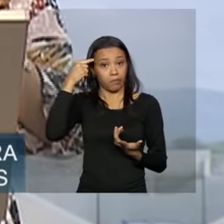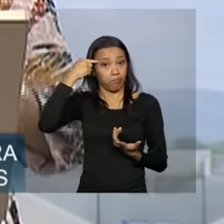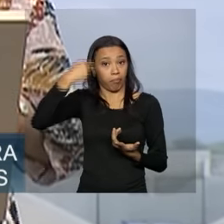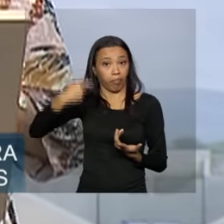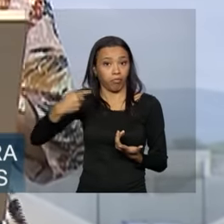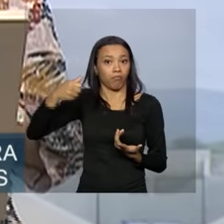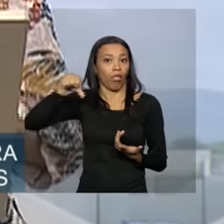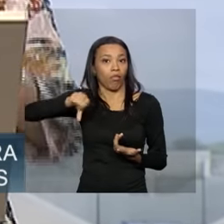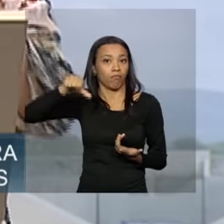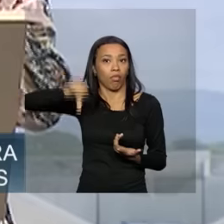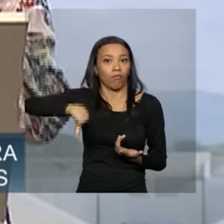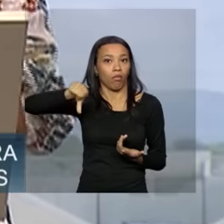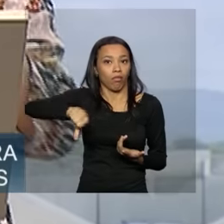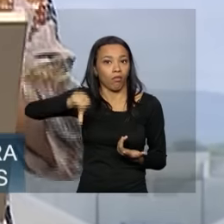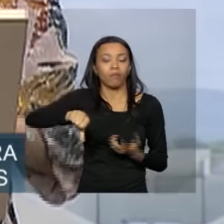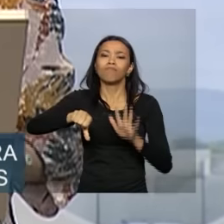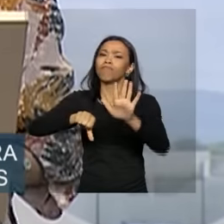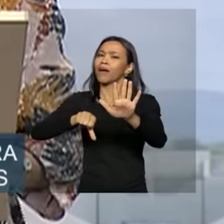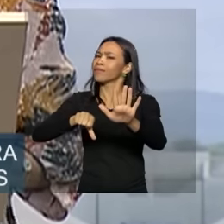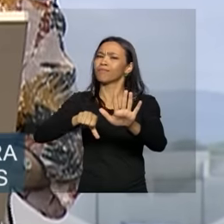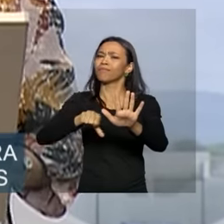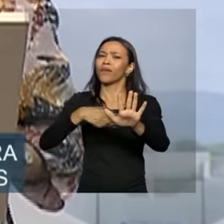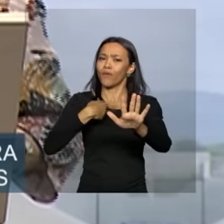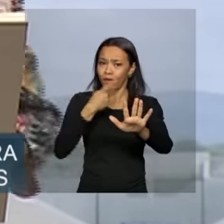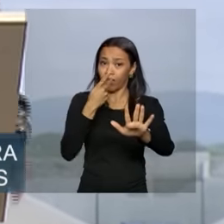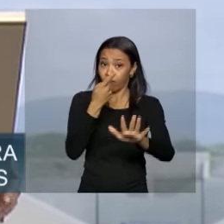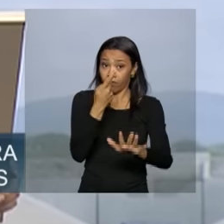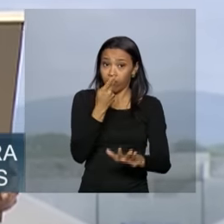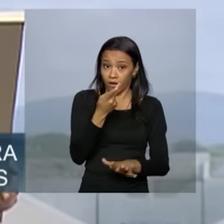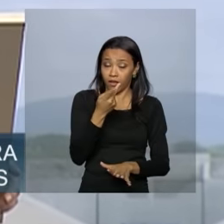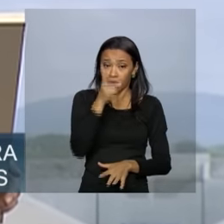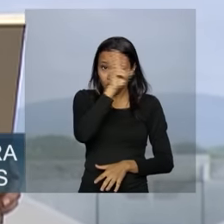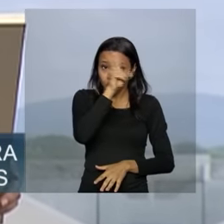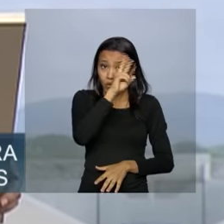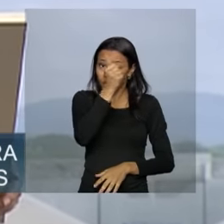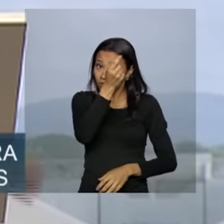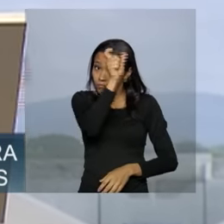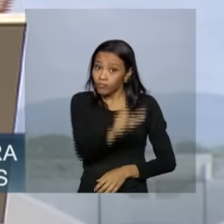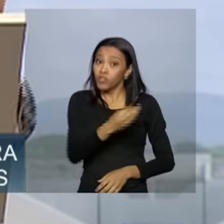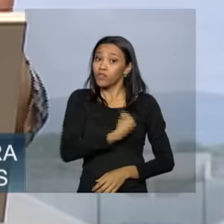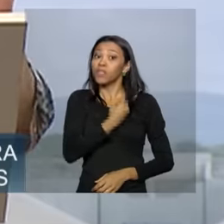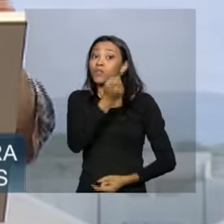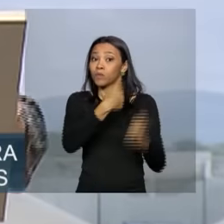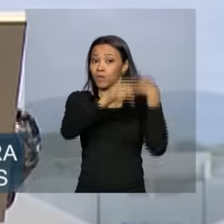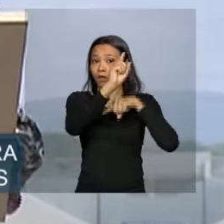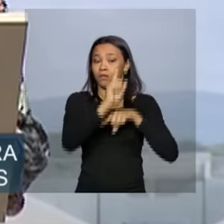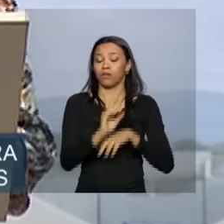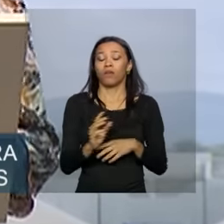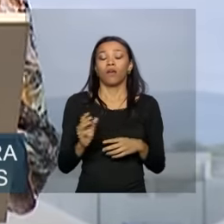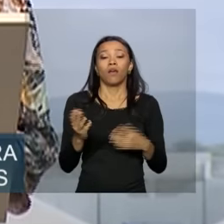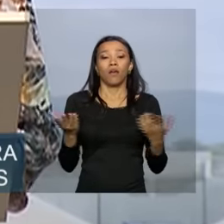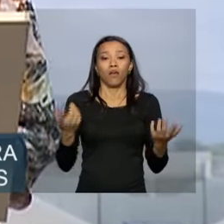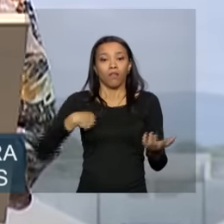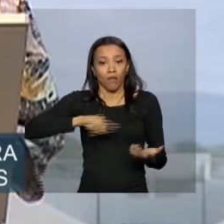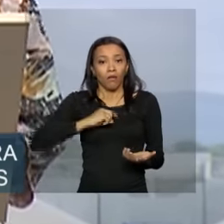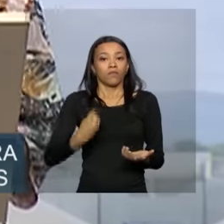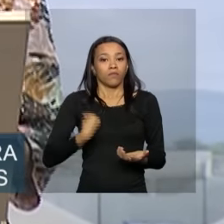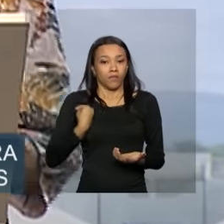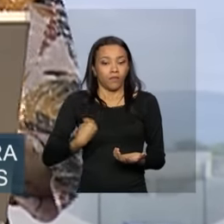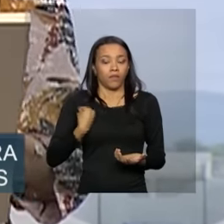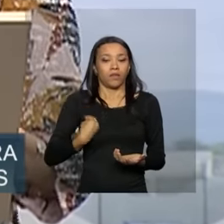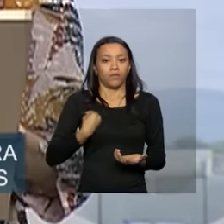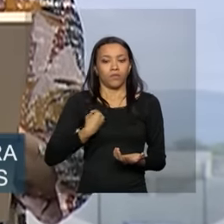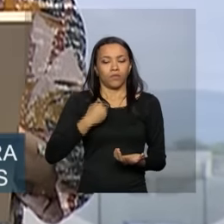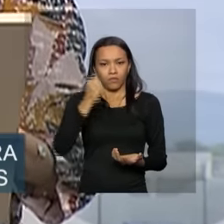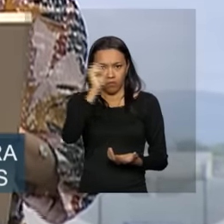quero contar uma história de sucesso. Nós vivemos numa época em que o Brasil vai ter, o